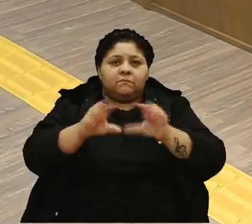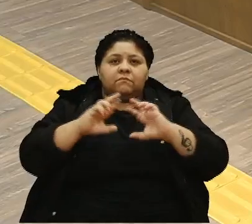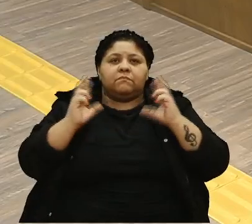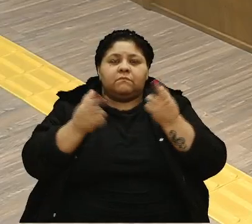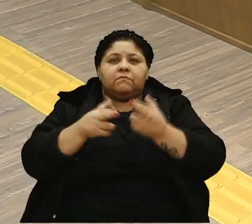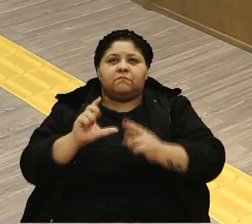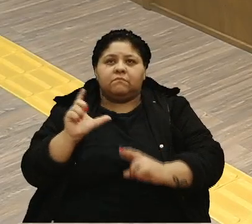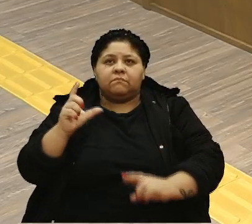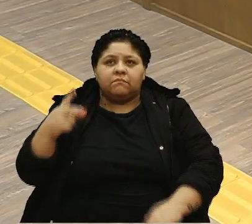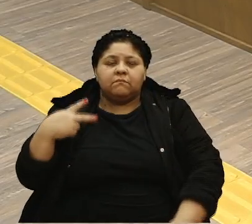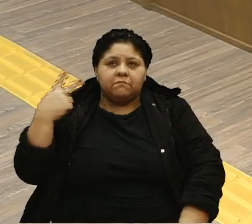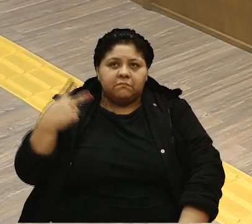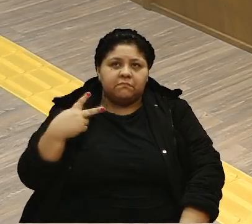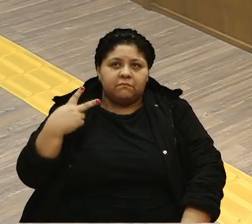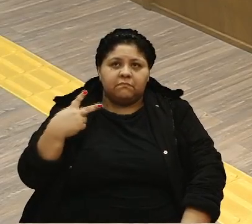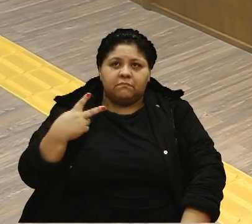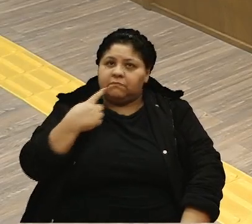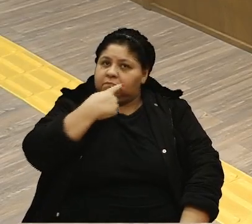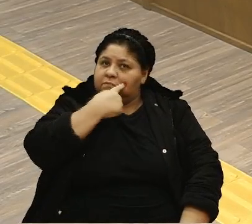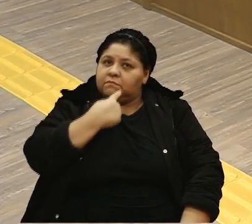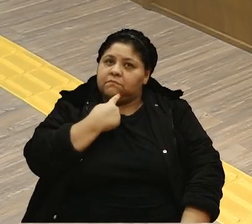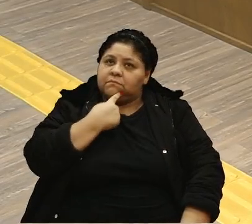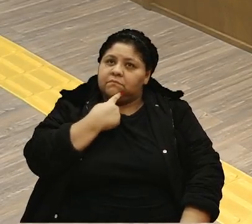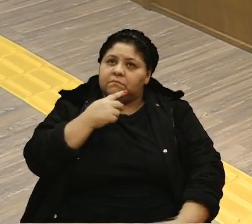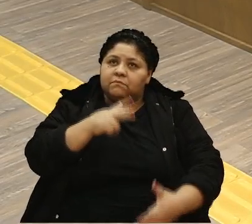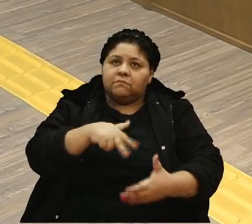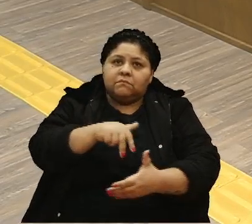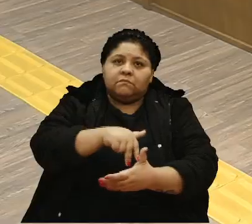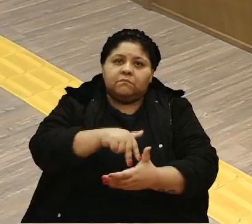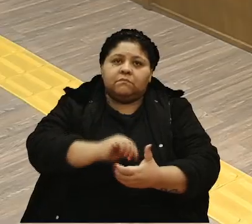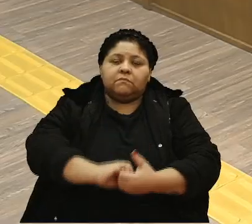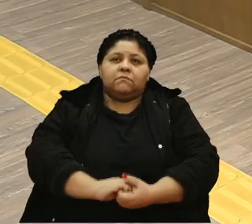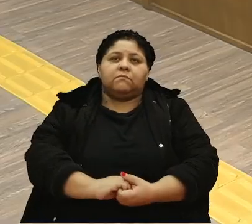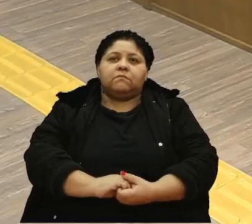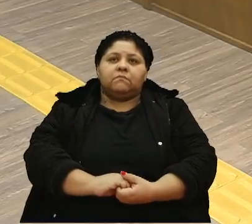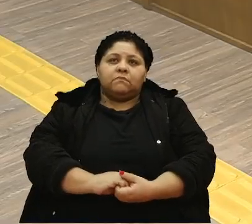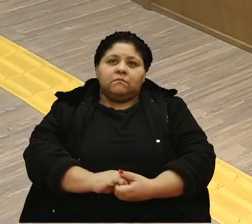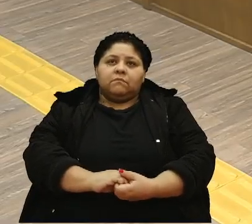Expediente, com a palavra, vereador Wagner Petrini, da tribuna.